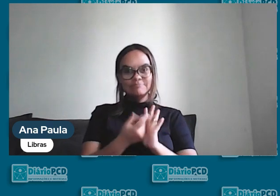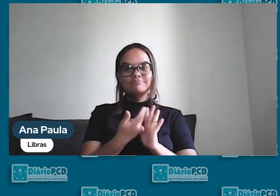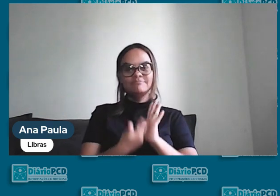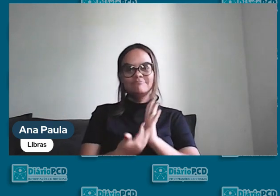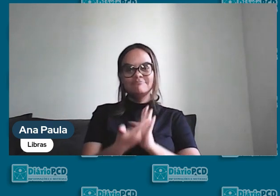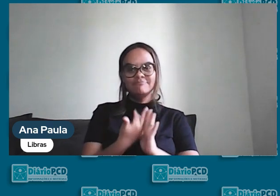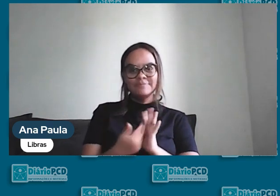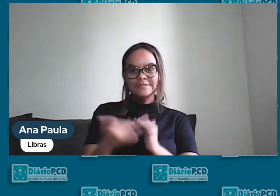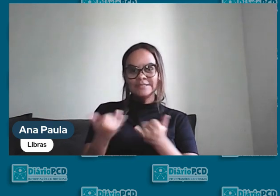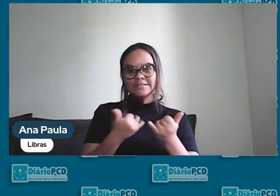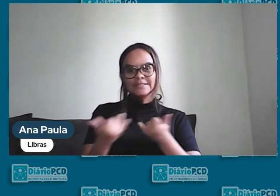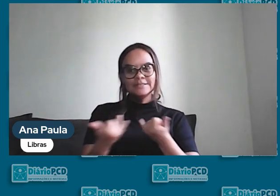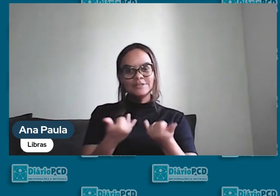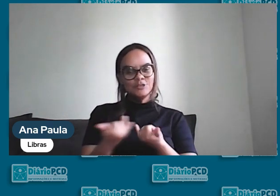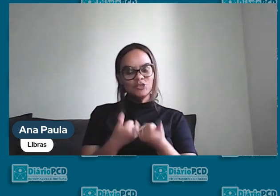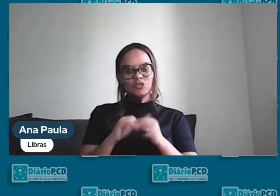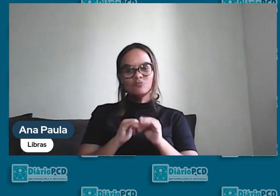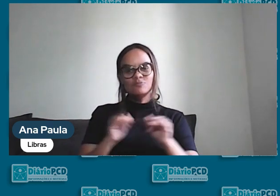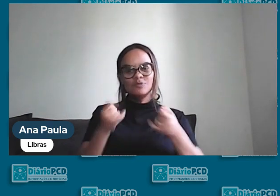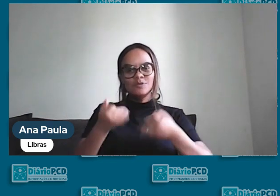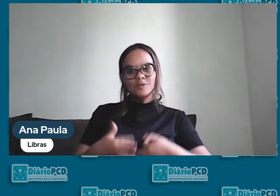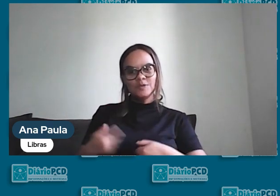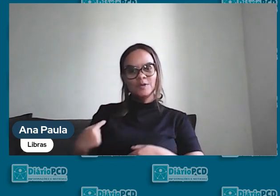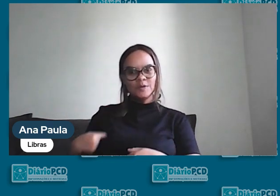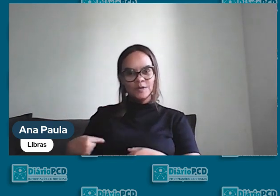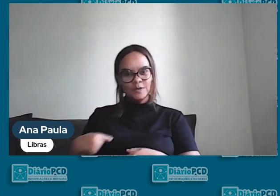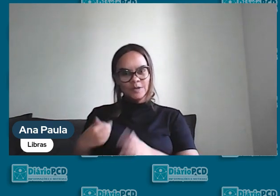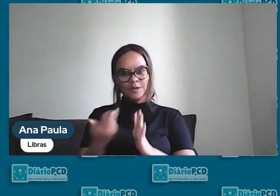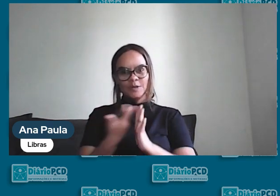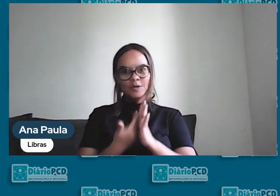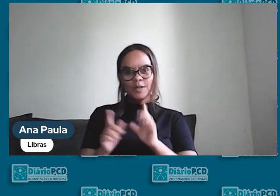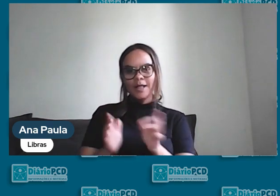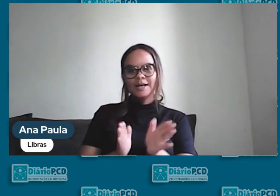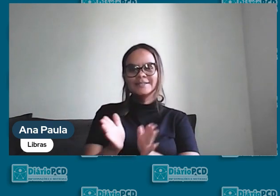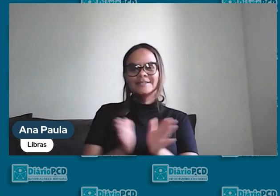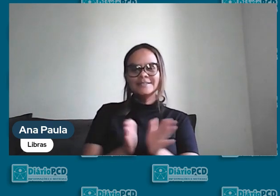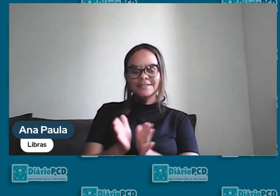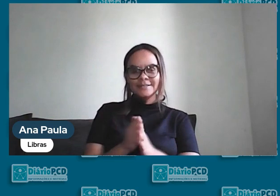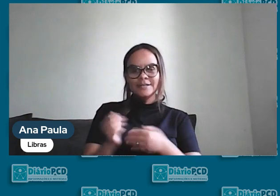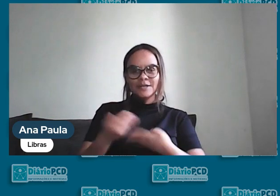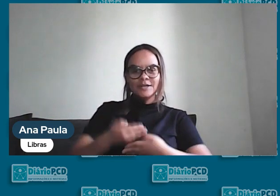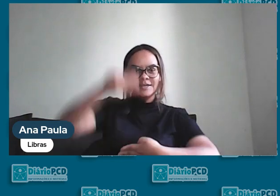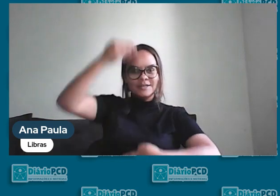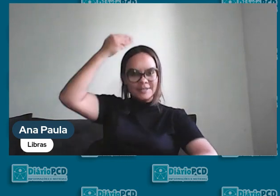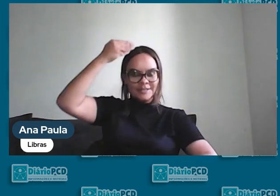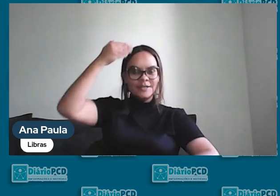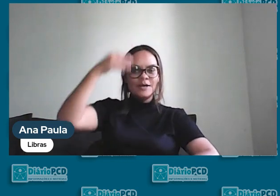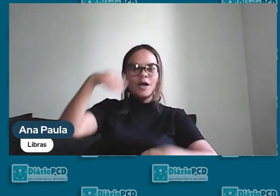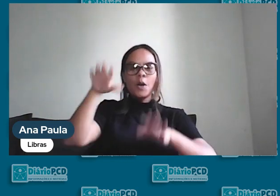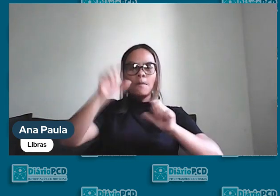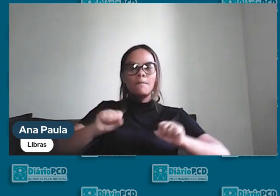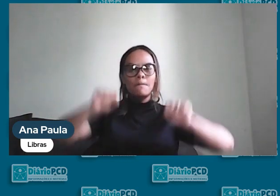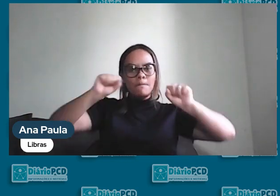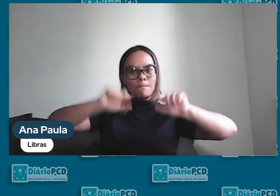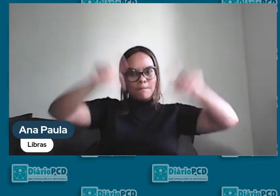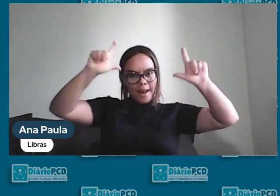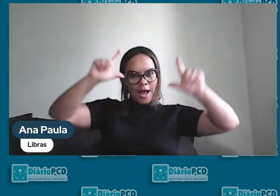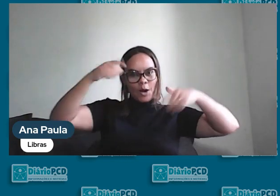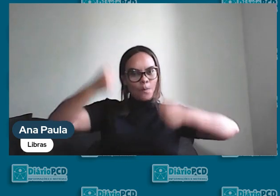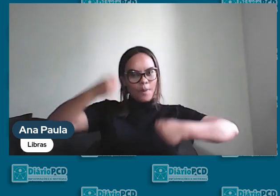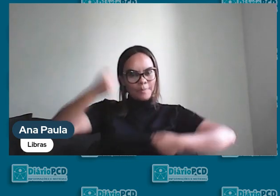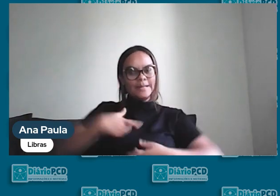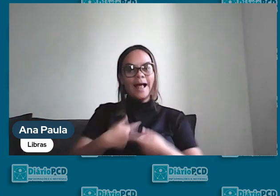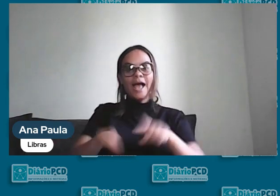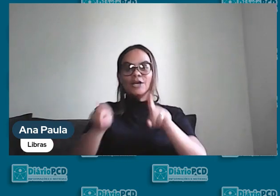Notícias e Informações, e do lado esquerdo, o símbolo universal da acessibilidade, ao fundo, um painel branco. Comigo, Ana